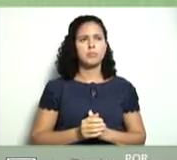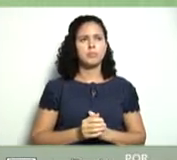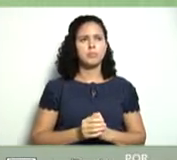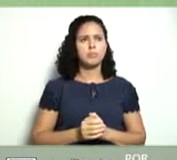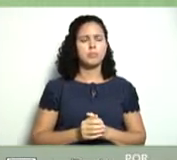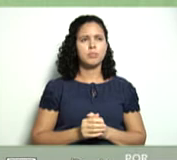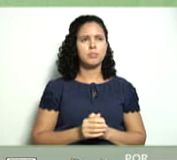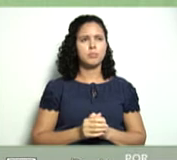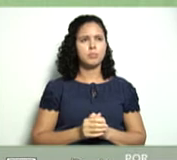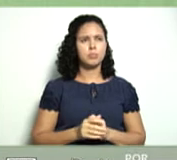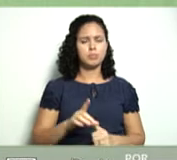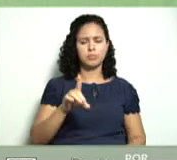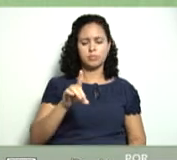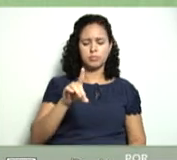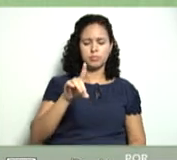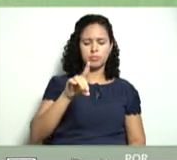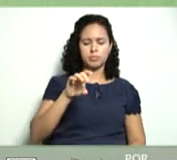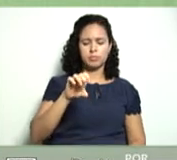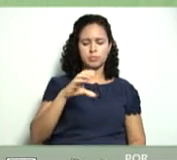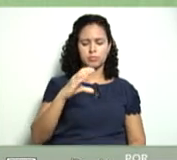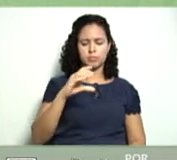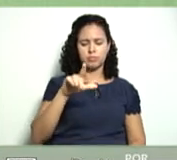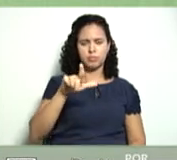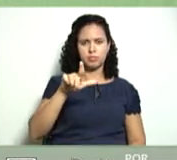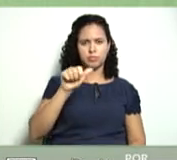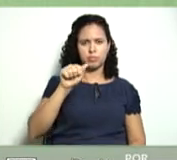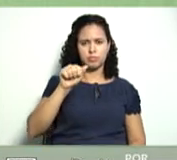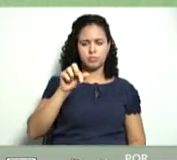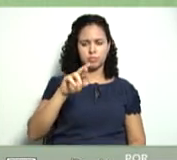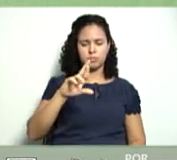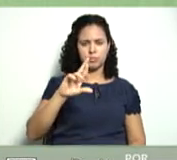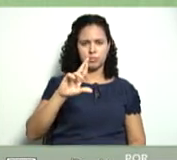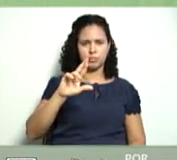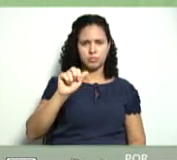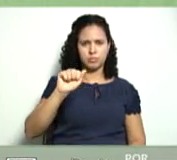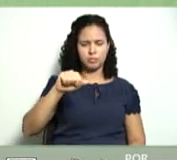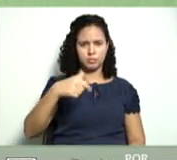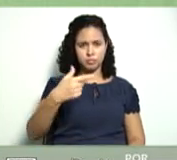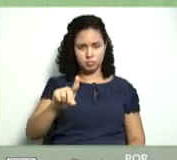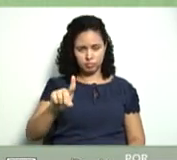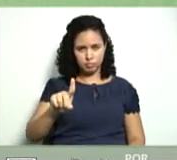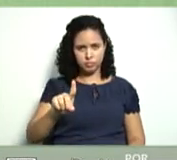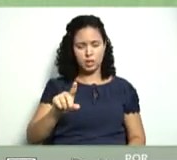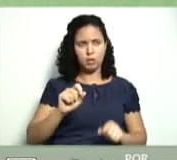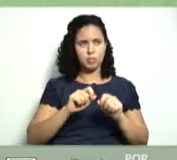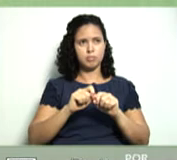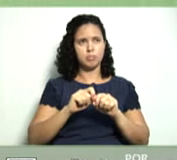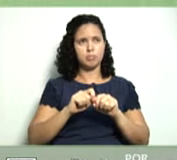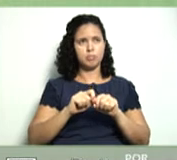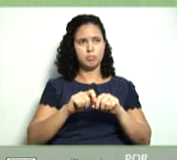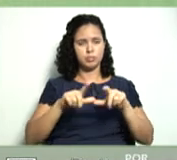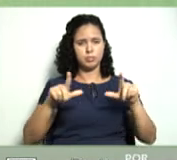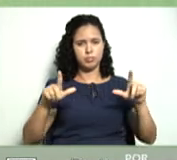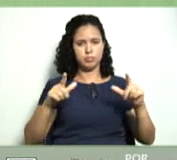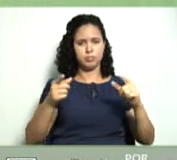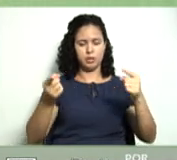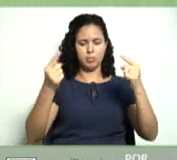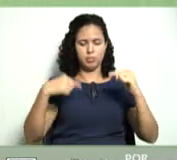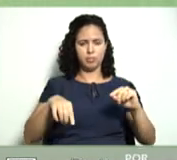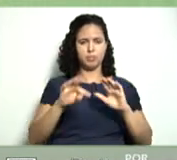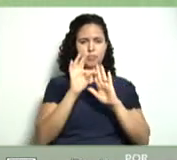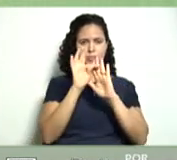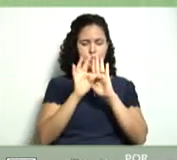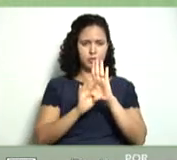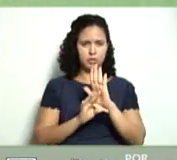a declaração eu coloco ele em caixa alta certo eu preciso que colocar um texto que basta isso